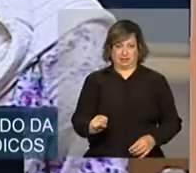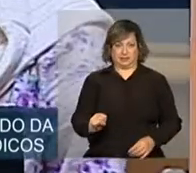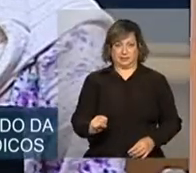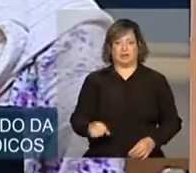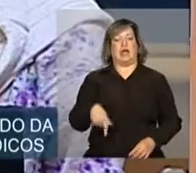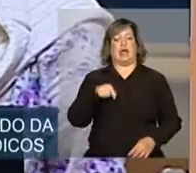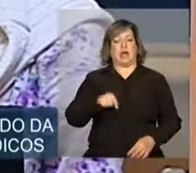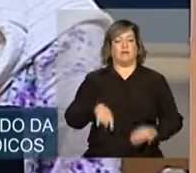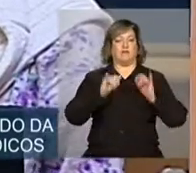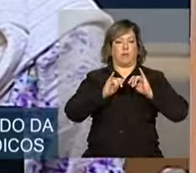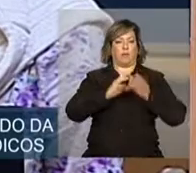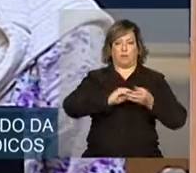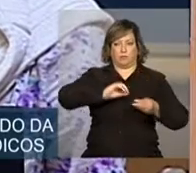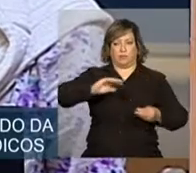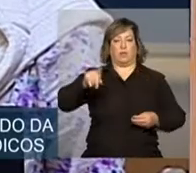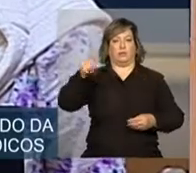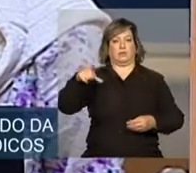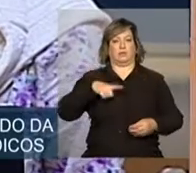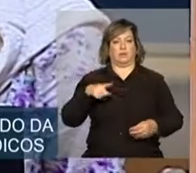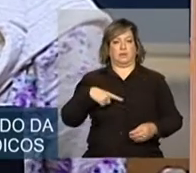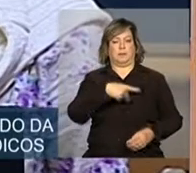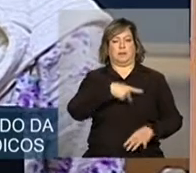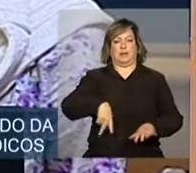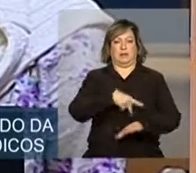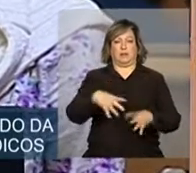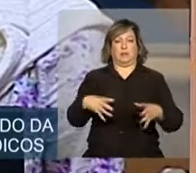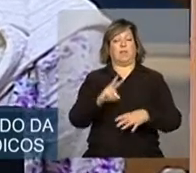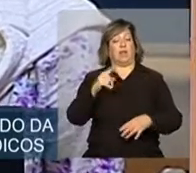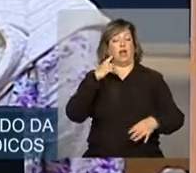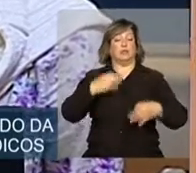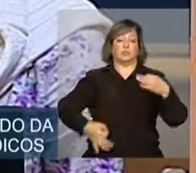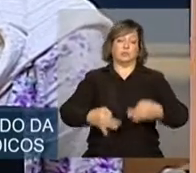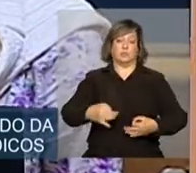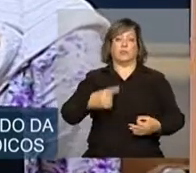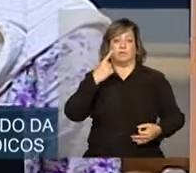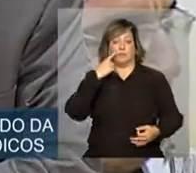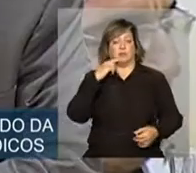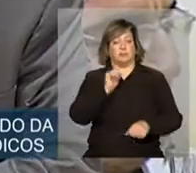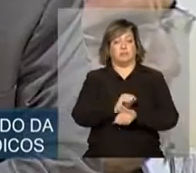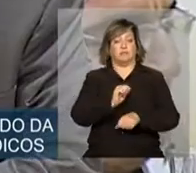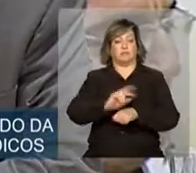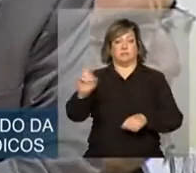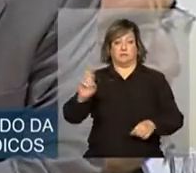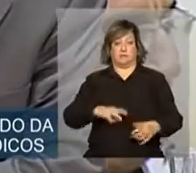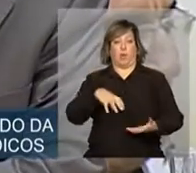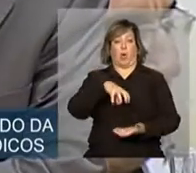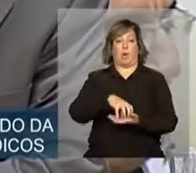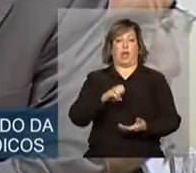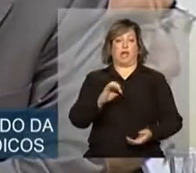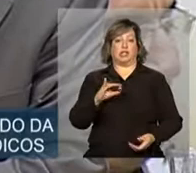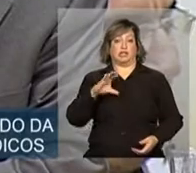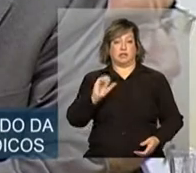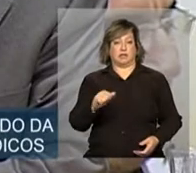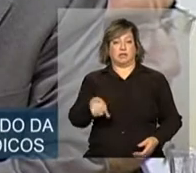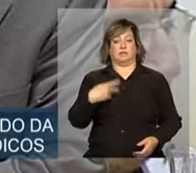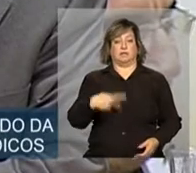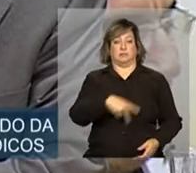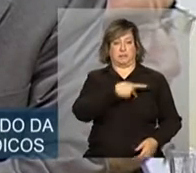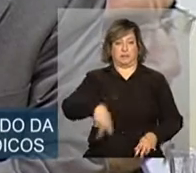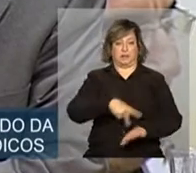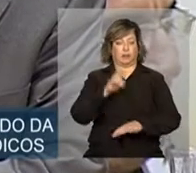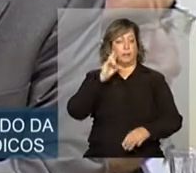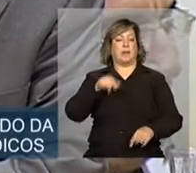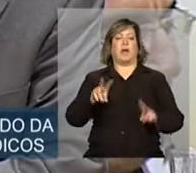informações para comissão de ar da Presidenta da República que vai julgar e vamos aguardar EA definição da comissão de ética da presidência da república sobre